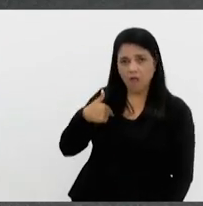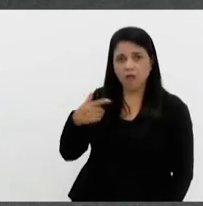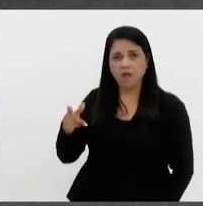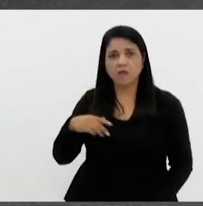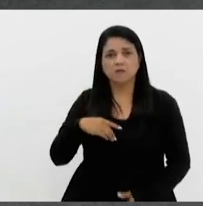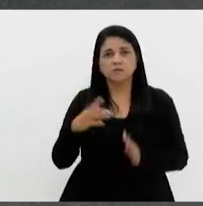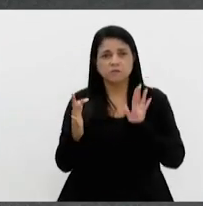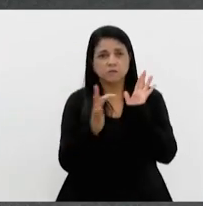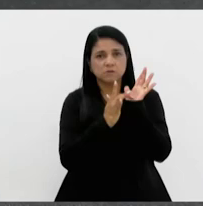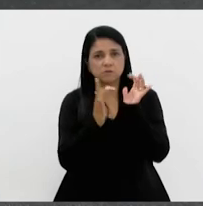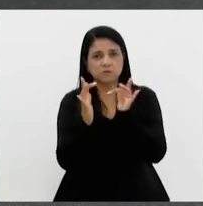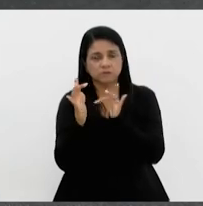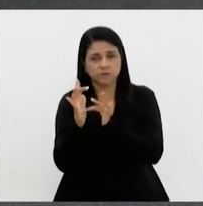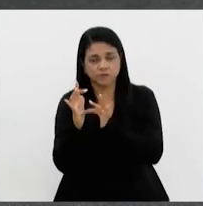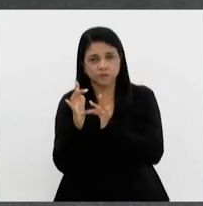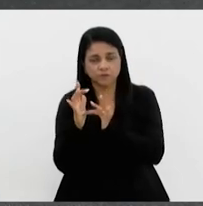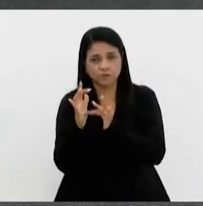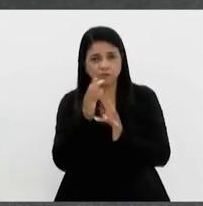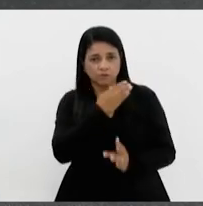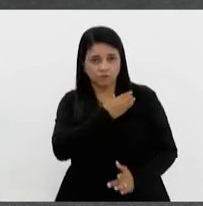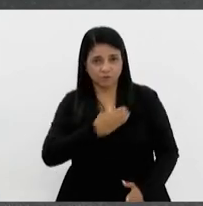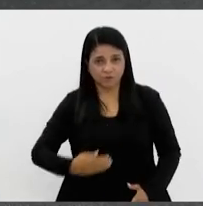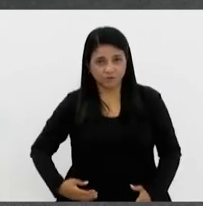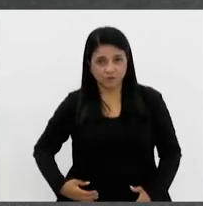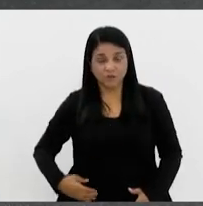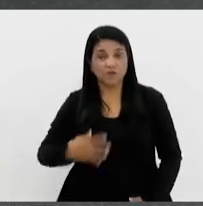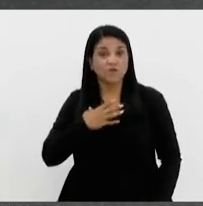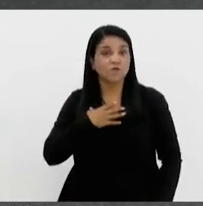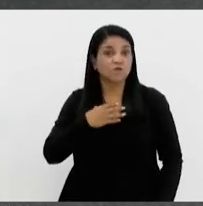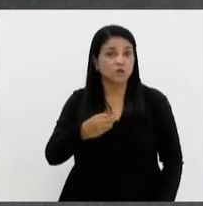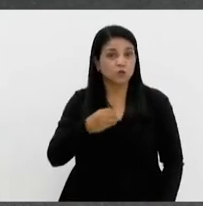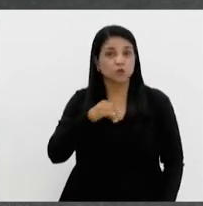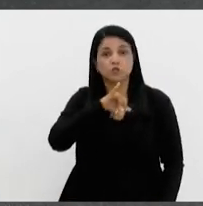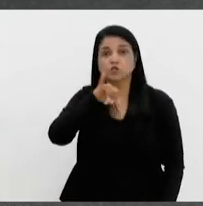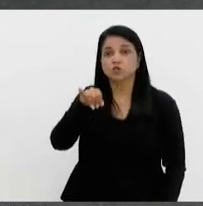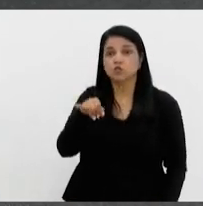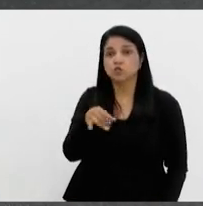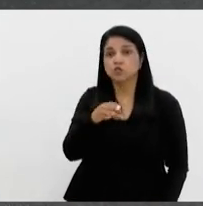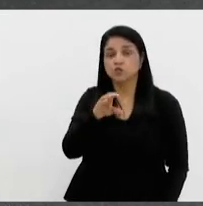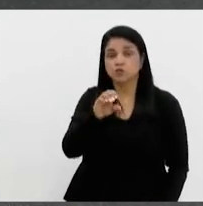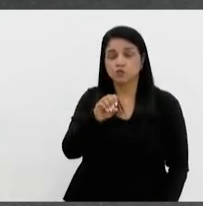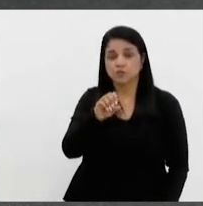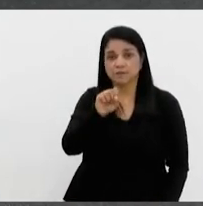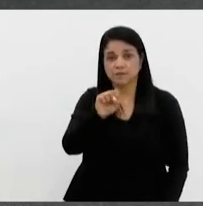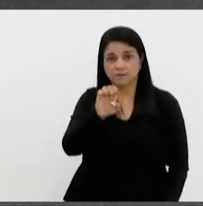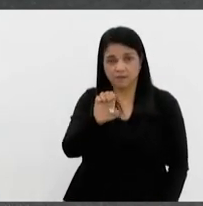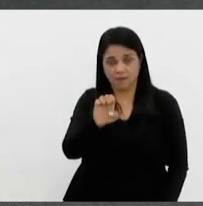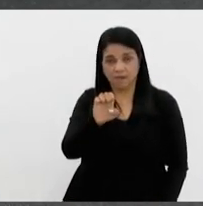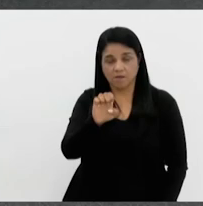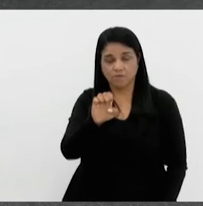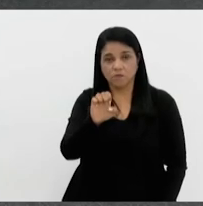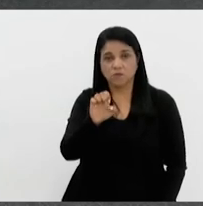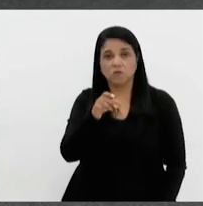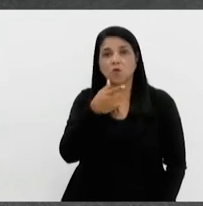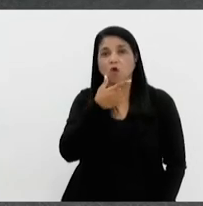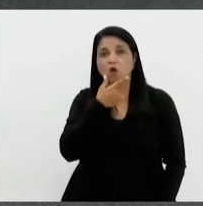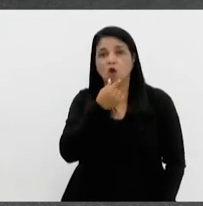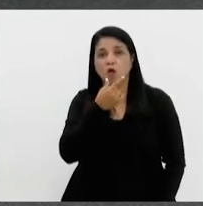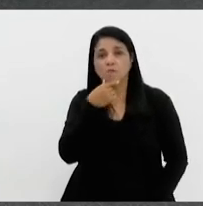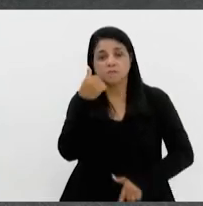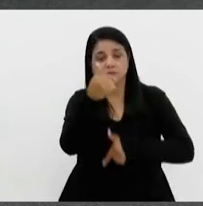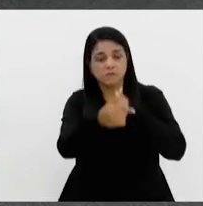Jesus Cristo era filho de José, um carpinteiro. E todos